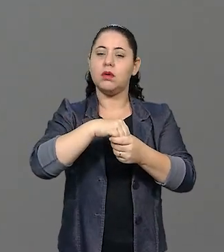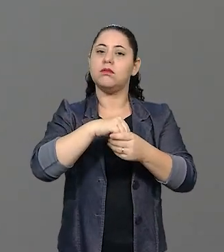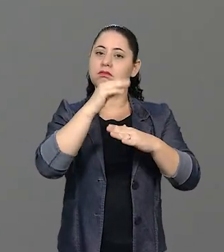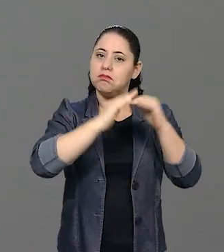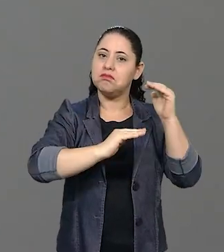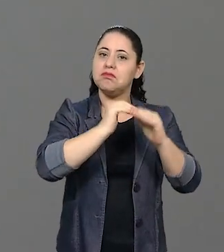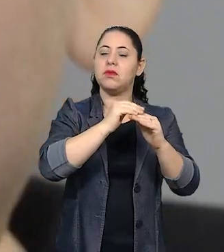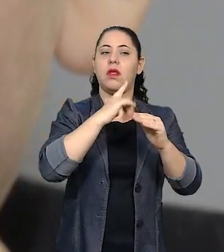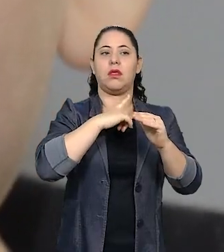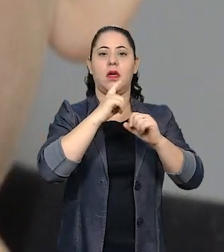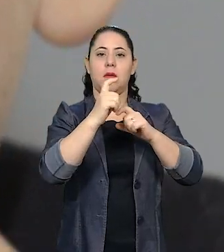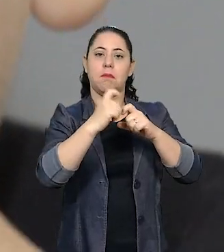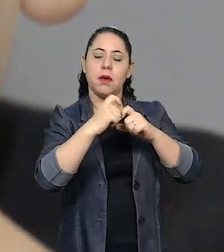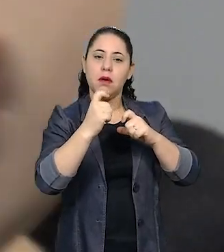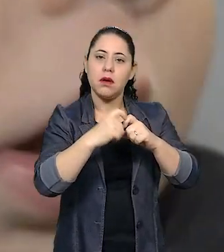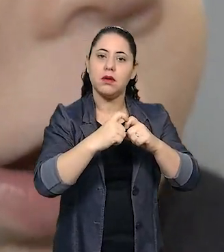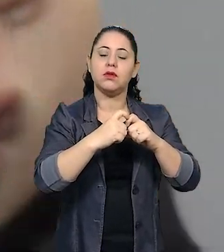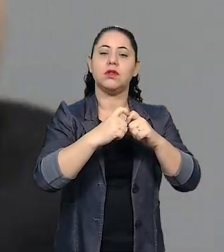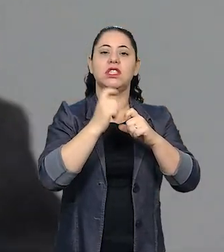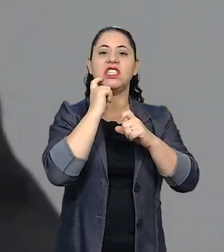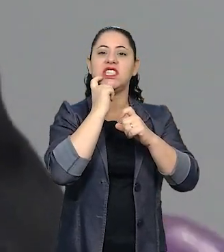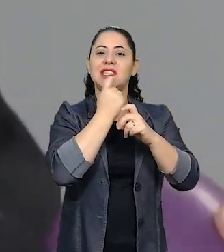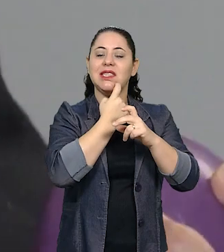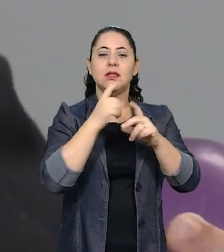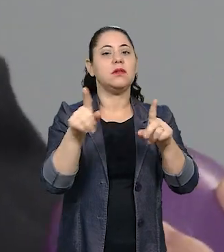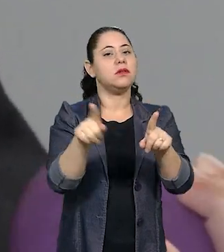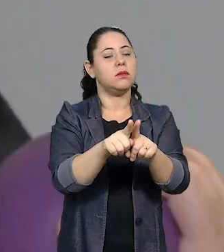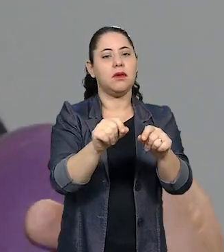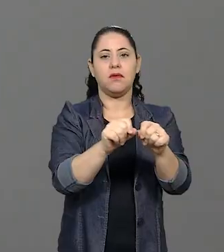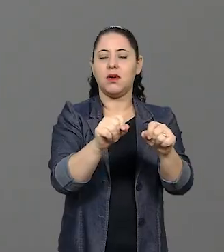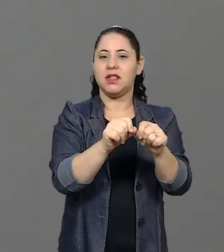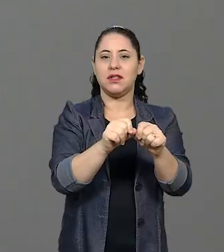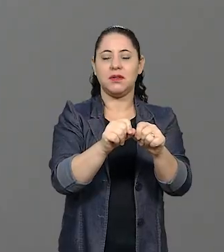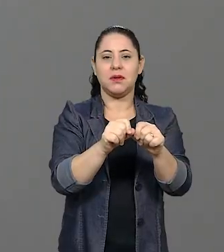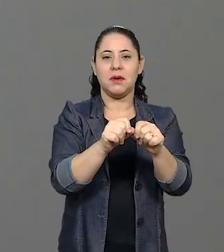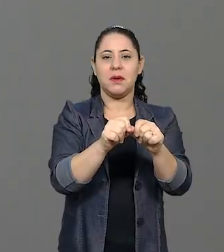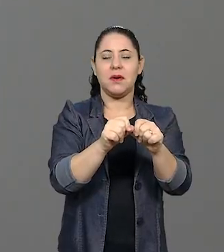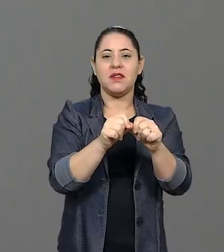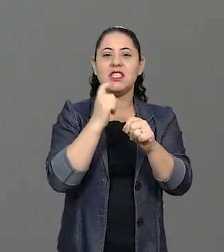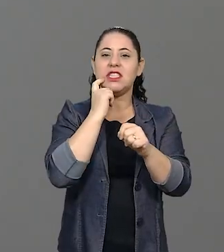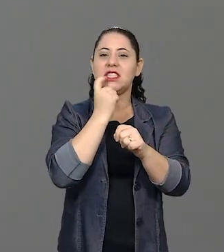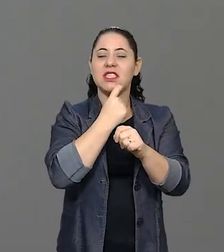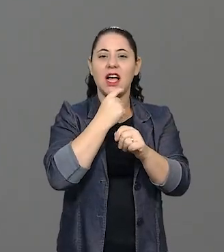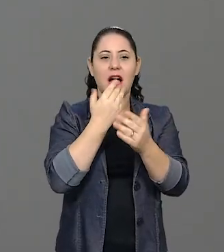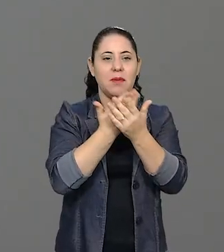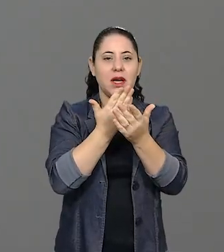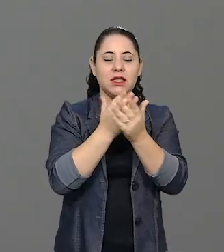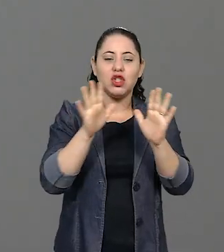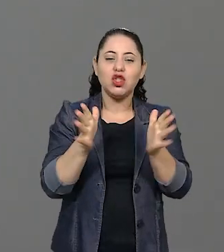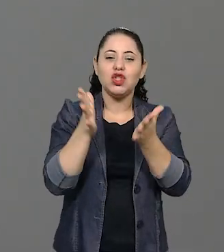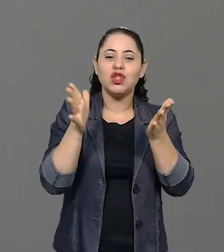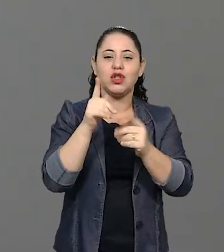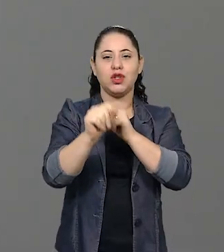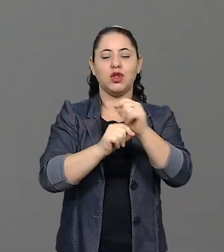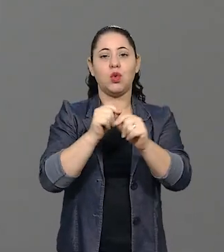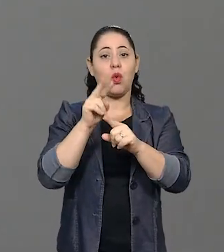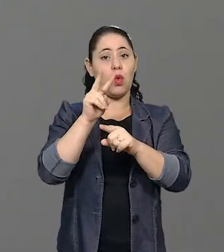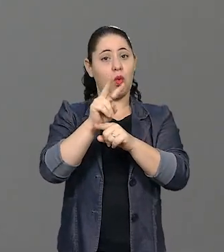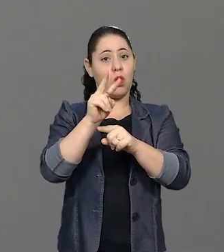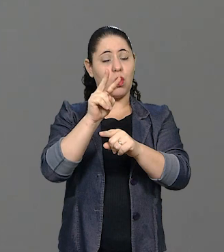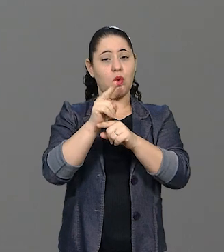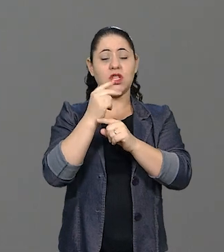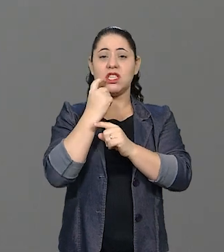do desenvolvimento, né, do estímulo ao desenvolvimento dele, saber que está dentro de um serviço de saúde integrado, né, então que a gente conta com médica pediatra,